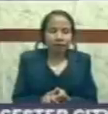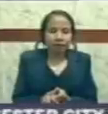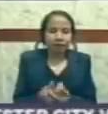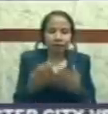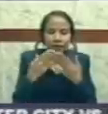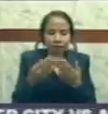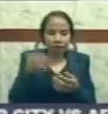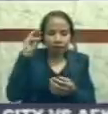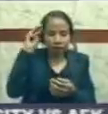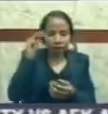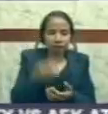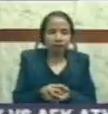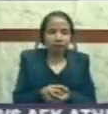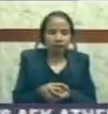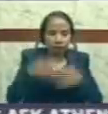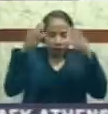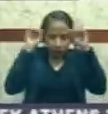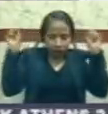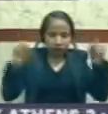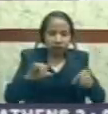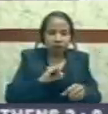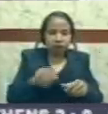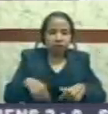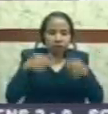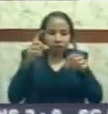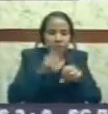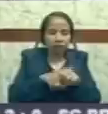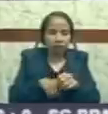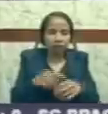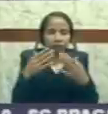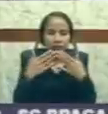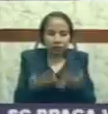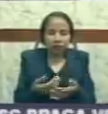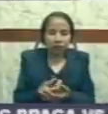Obrigado, Sr. Ministro. Sua Excelência, o Presidente, ao fofo do tempo. Sua Excelência, obrigado.